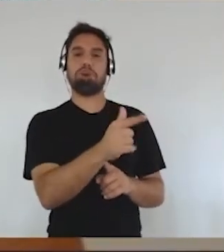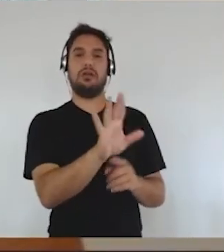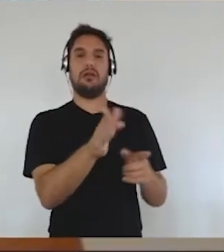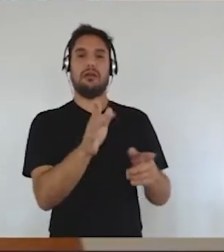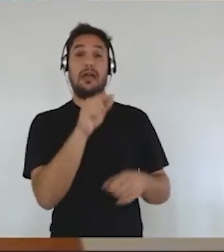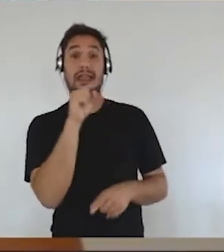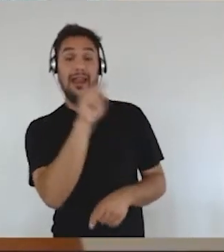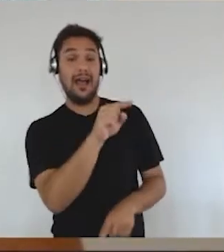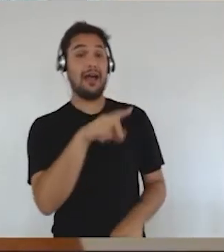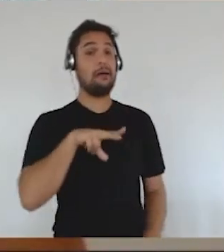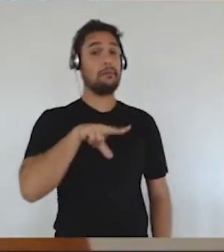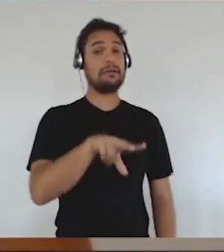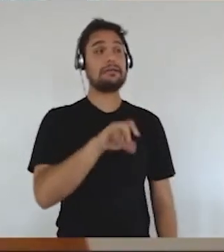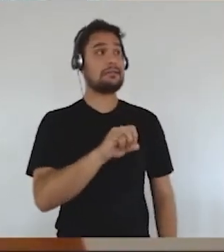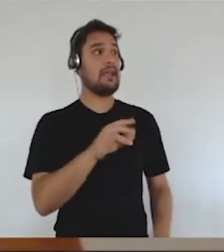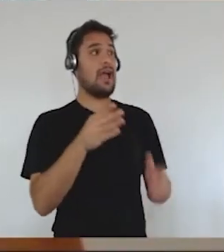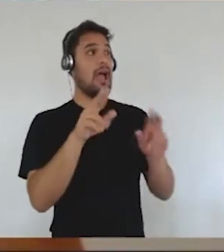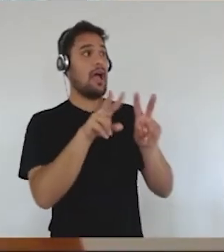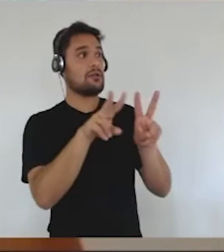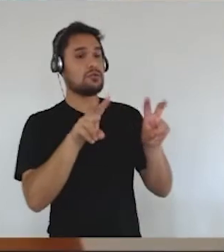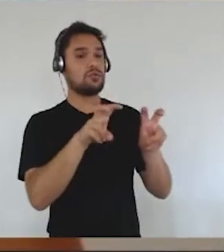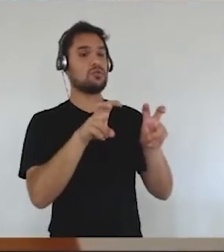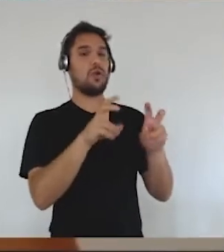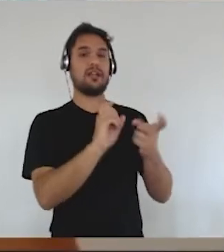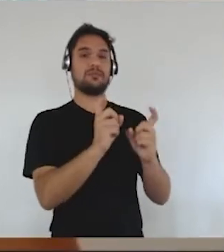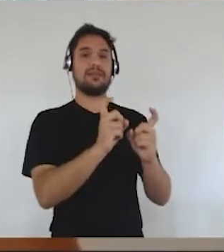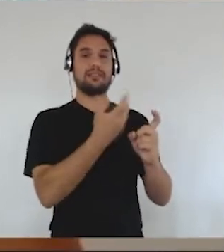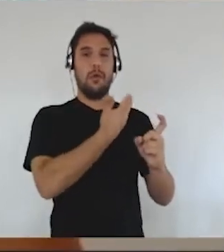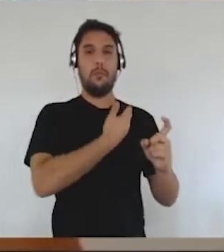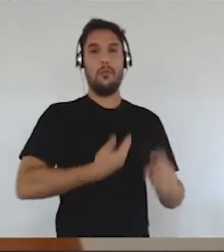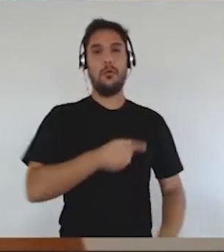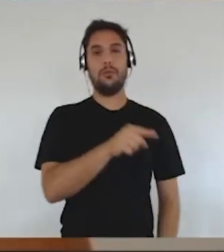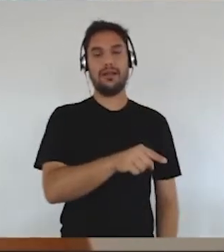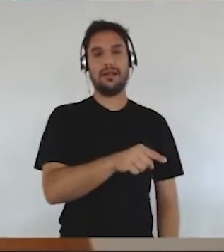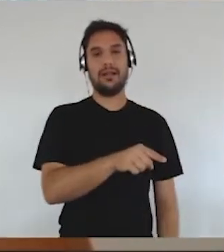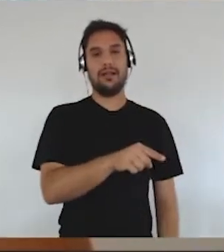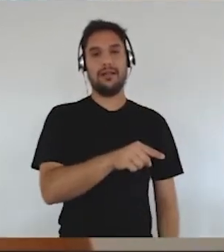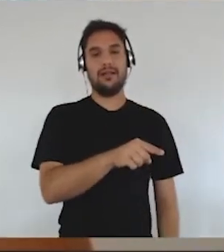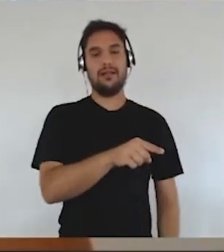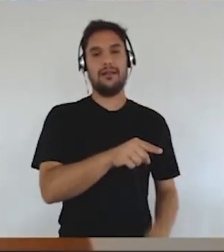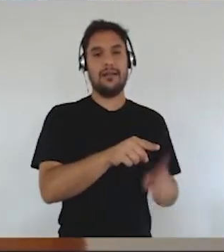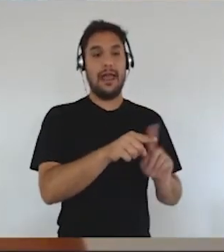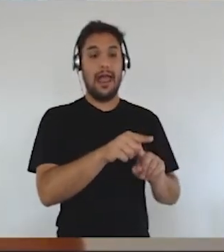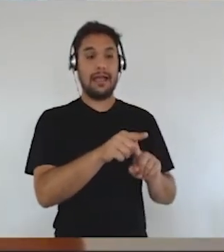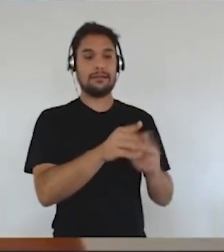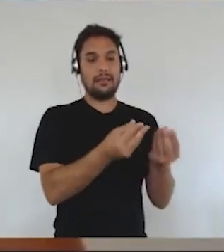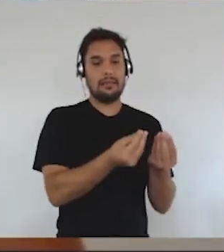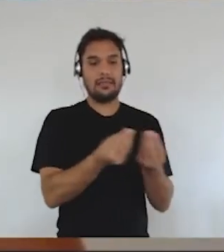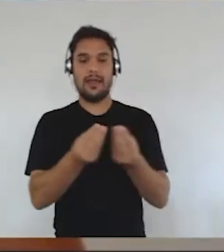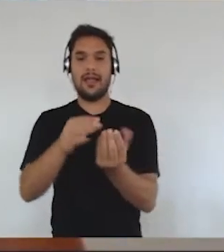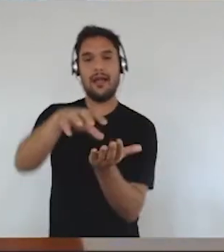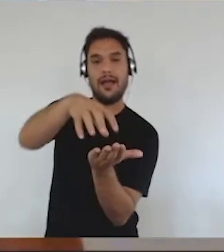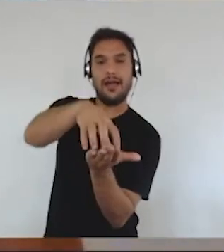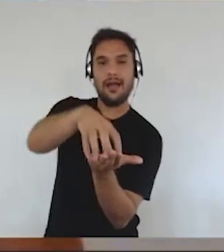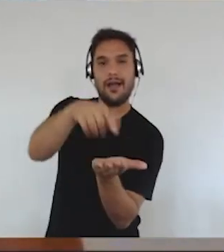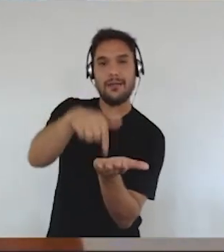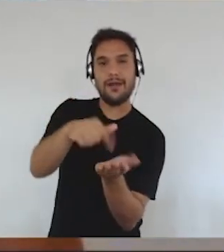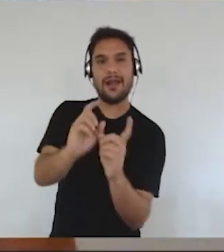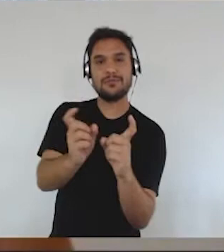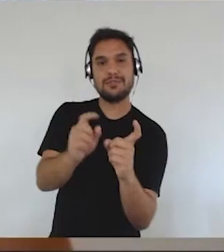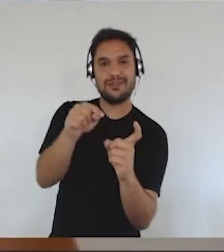assunto relacionado à administração pública é levado a essas câmaras de arbitragem